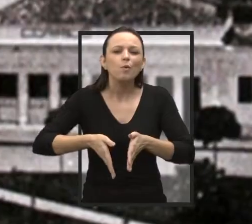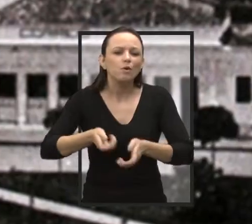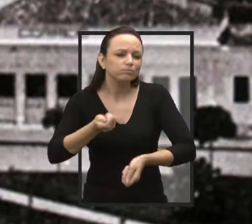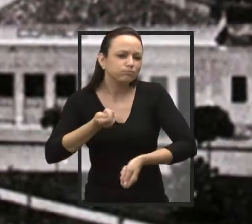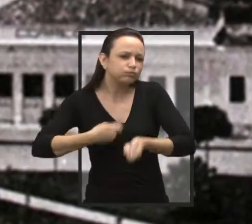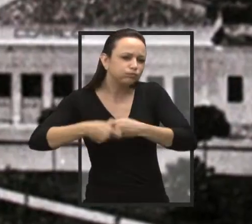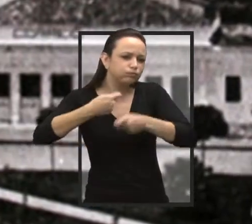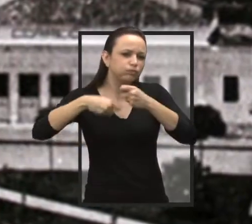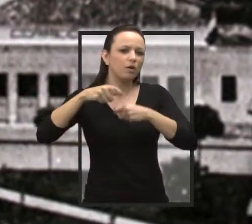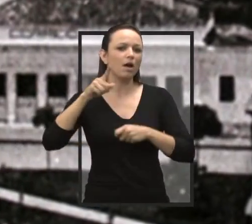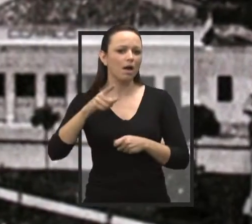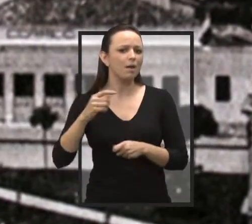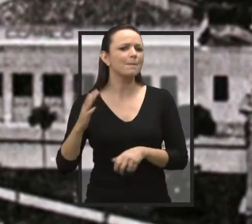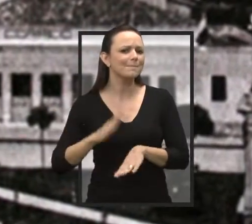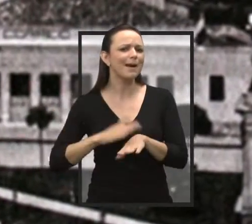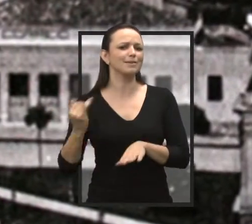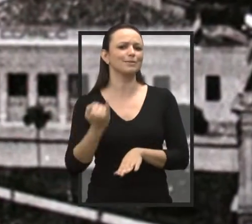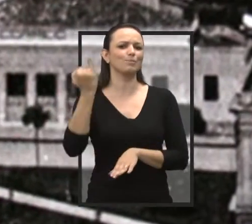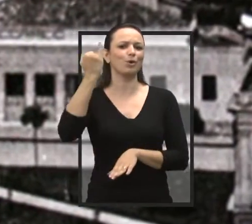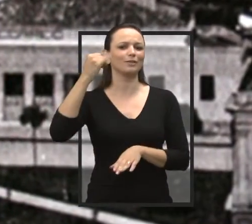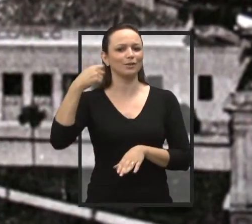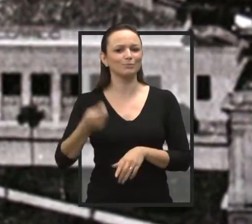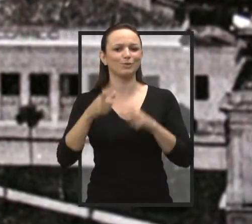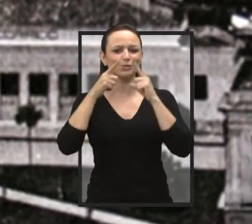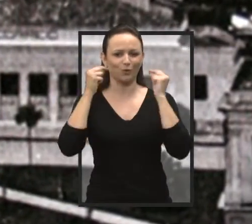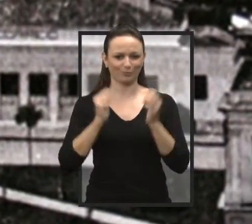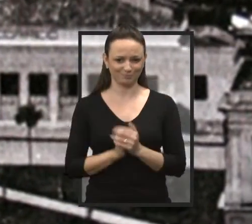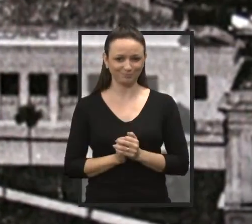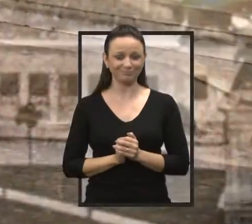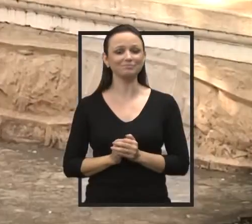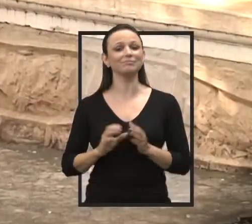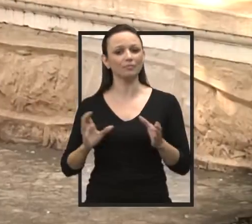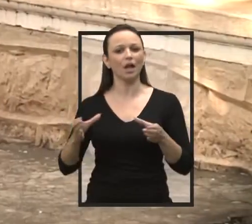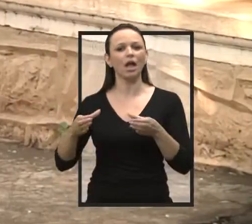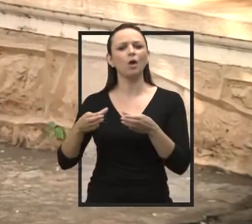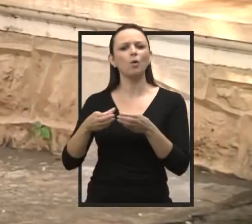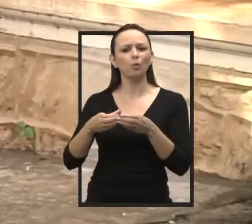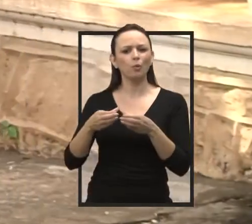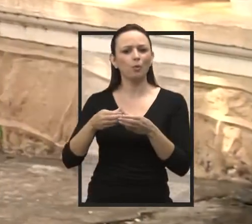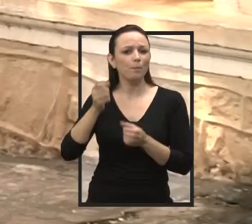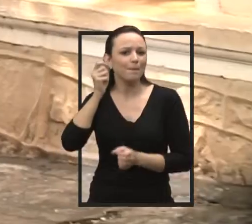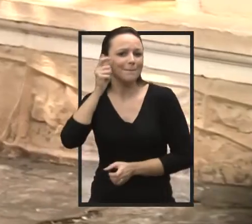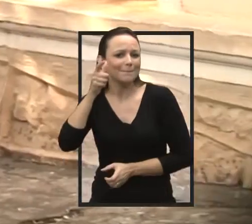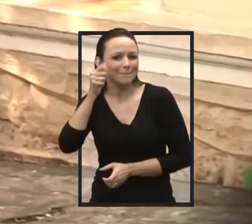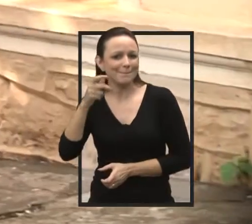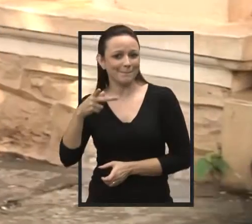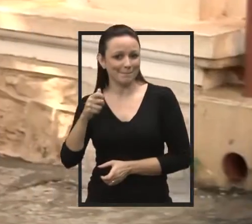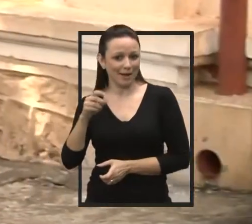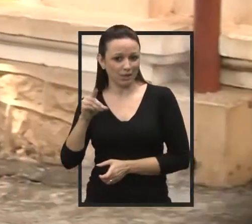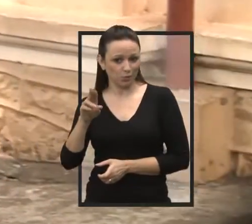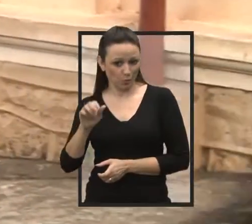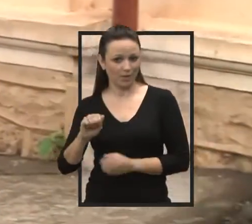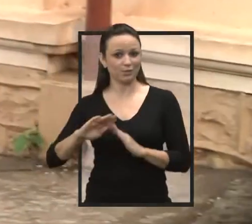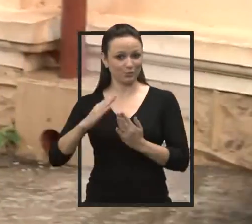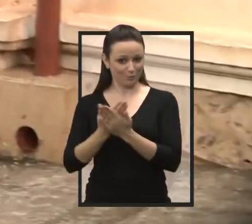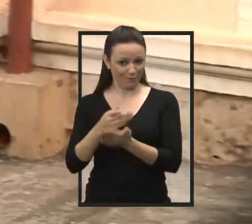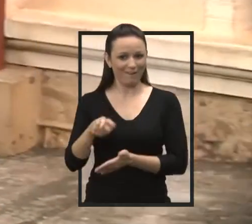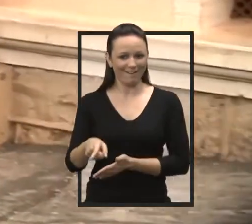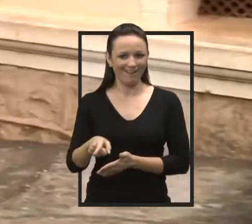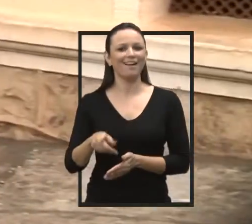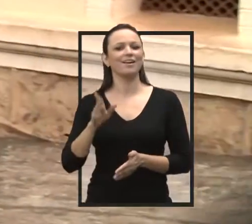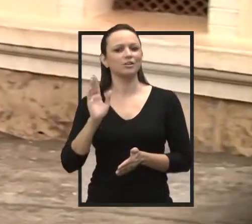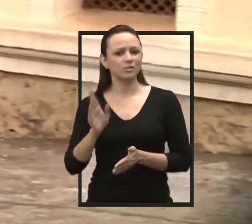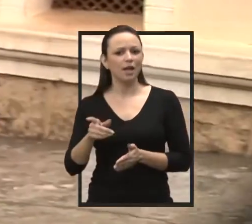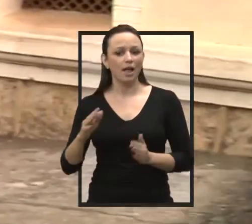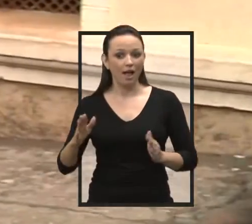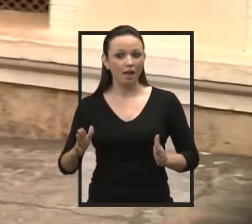Jaú, tornou-se ainda mais importante para o município. O Grupo Pádua Salles consolidou-se como uma referência escolar